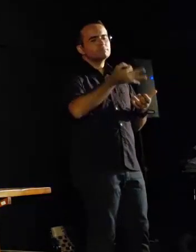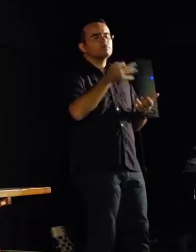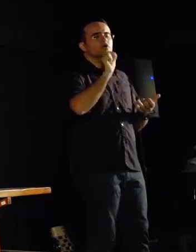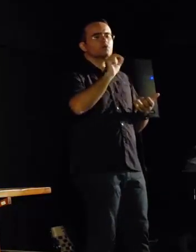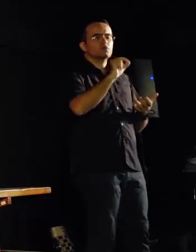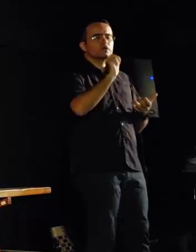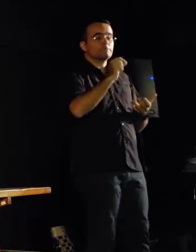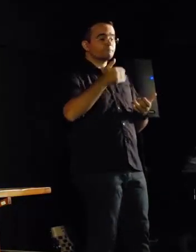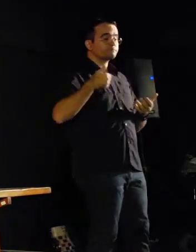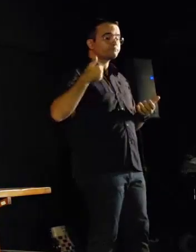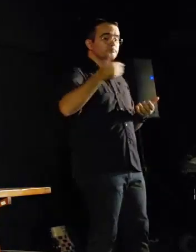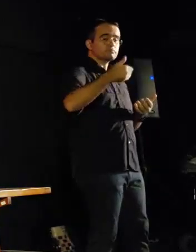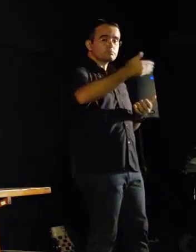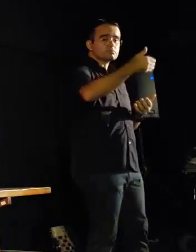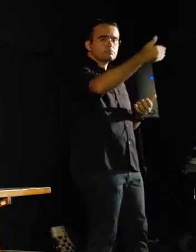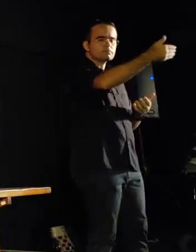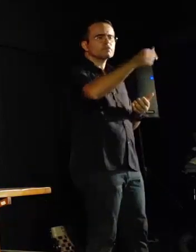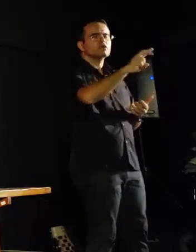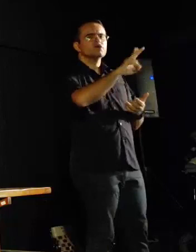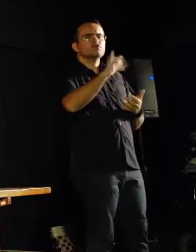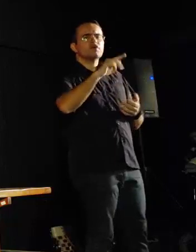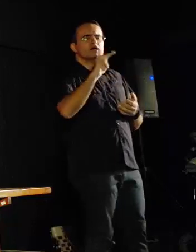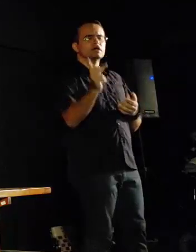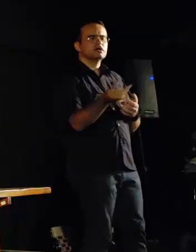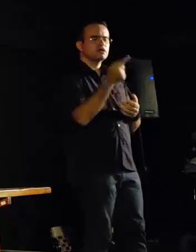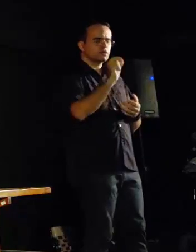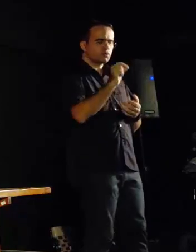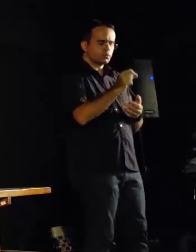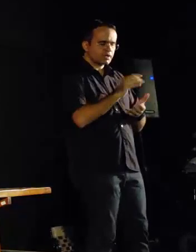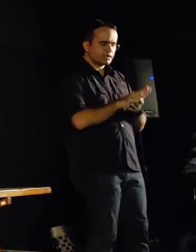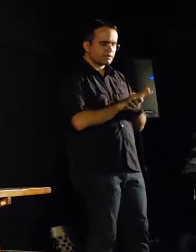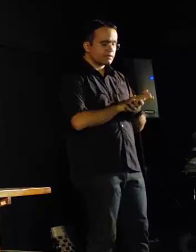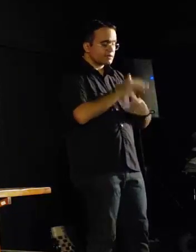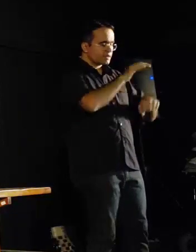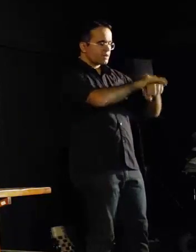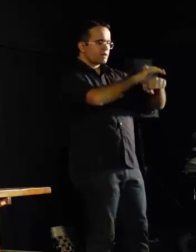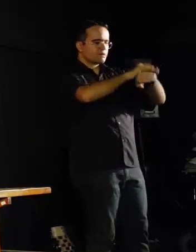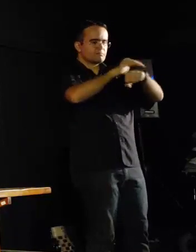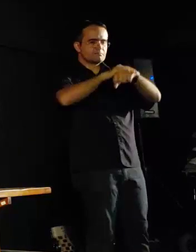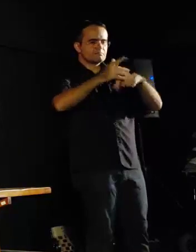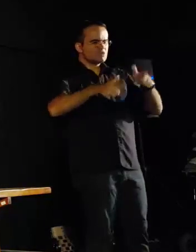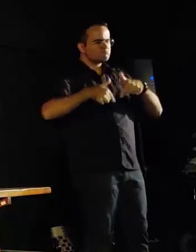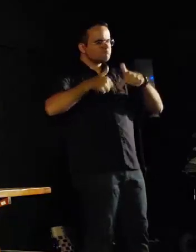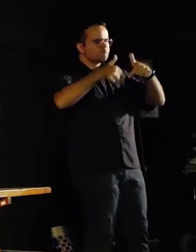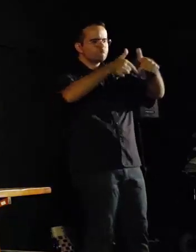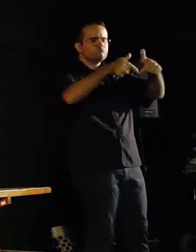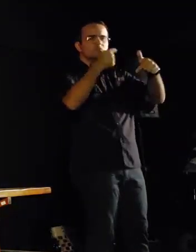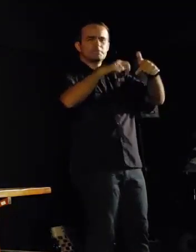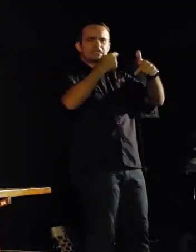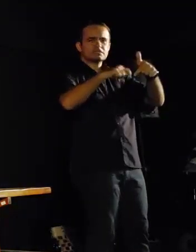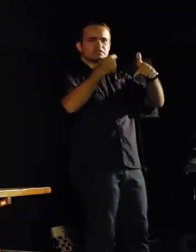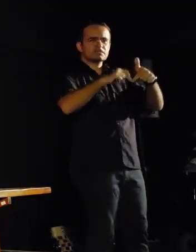nós caminhamos para um momento no qual nós devemos aprender a lutar com múltiplas armas.